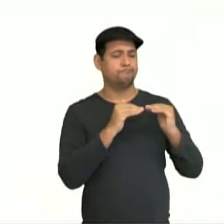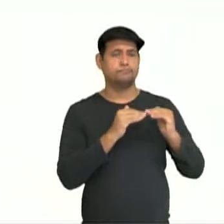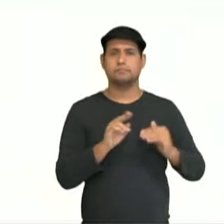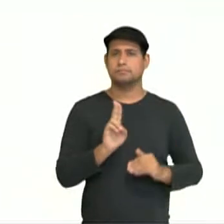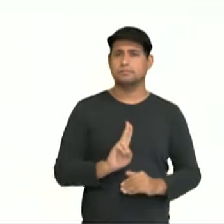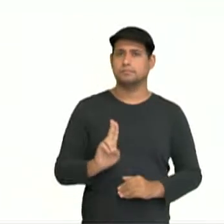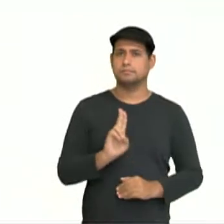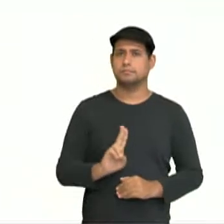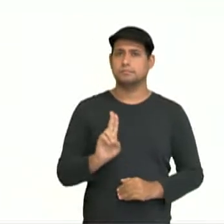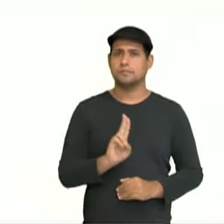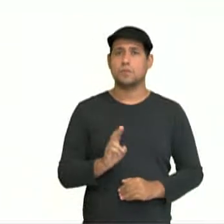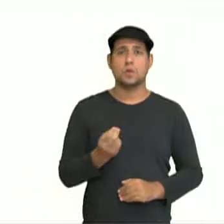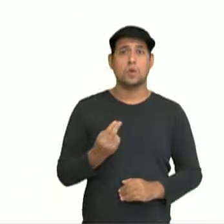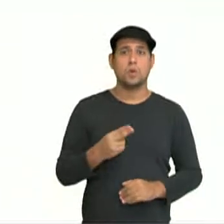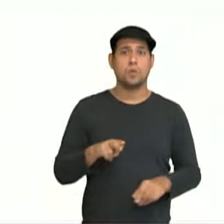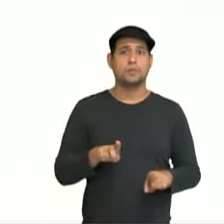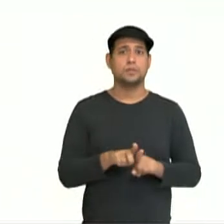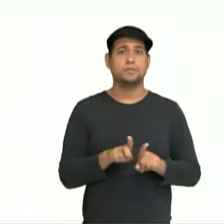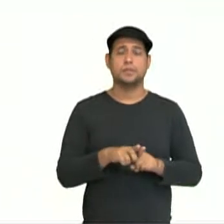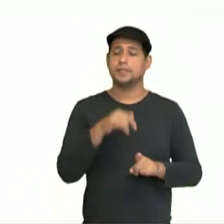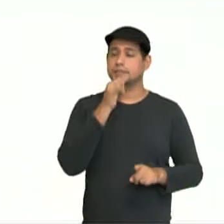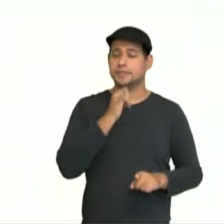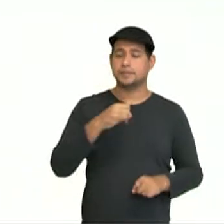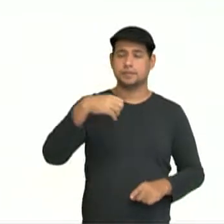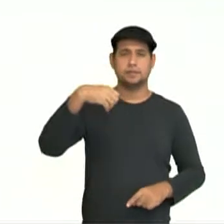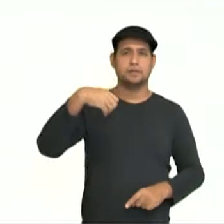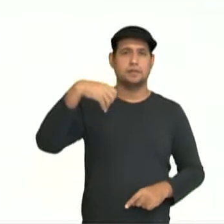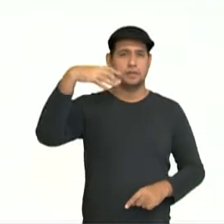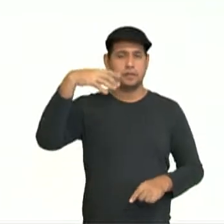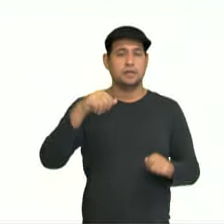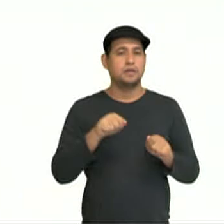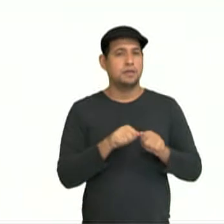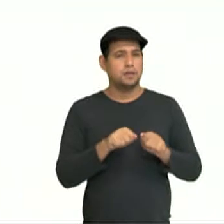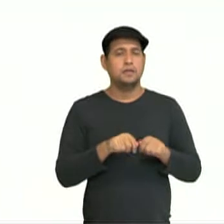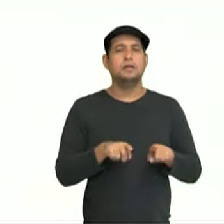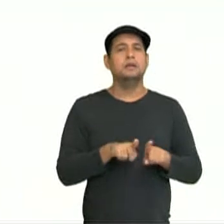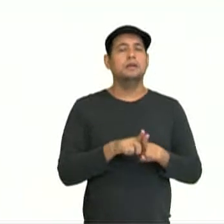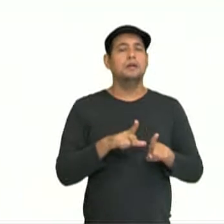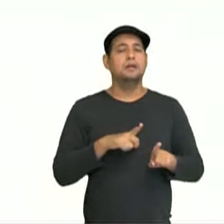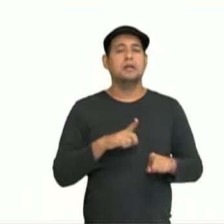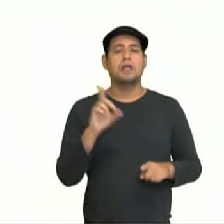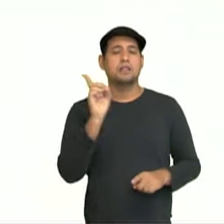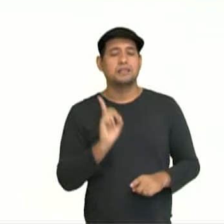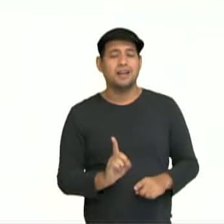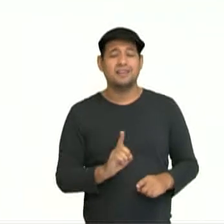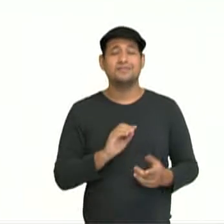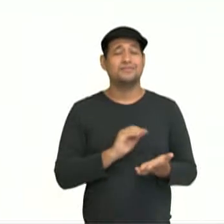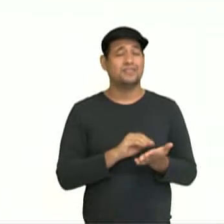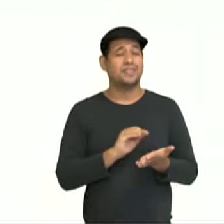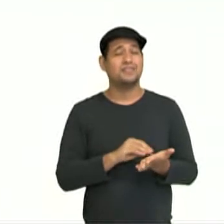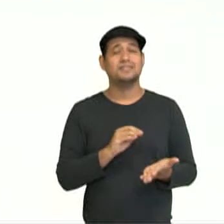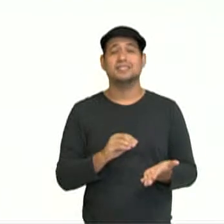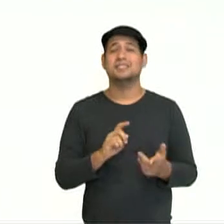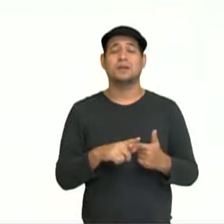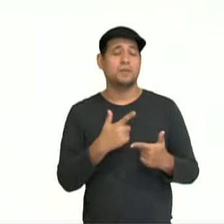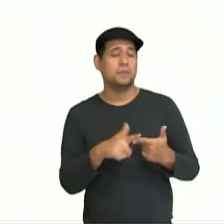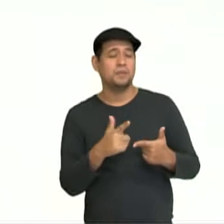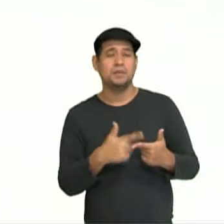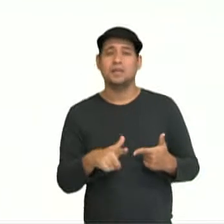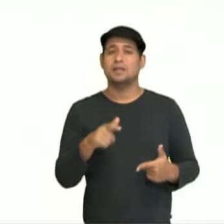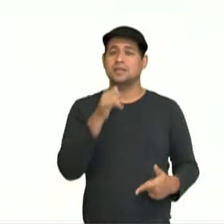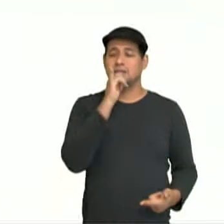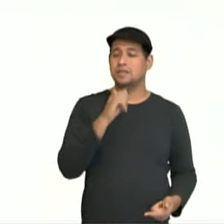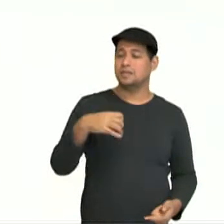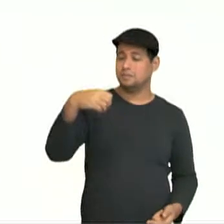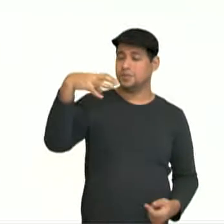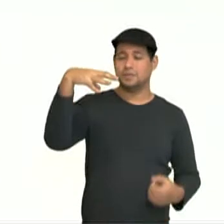consumo, ou então uma condição de energia elétrica de fornecimento também deficitária, que causa rupturas no